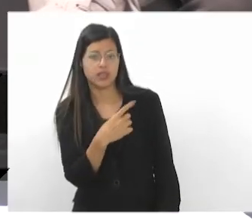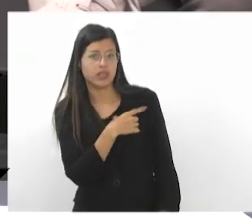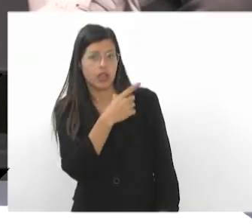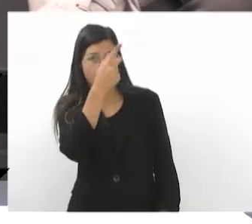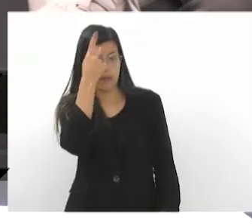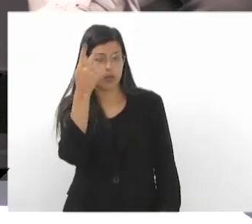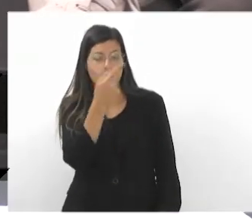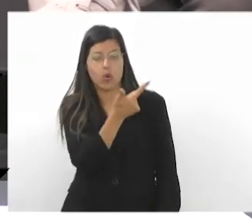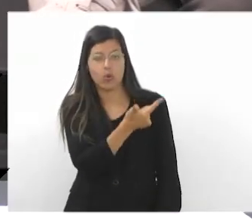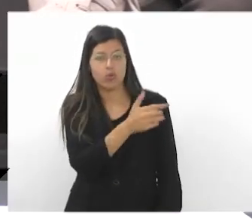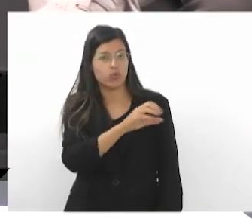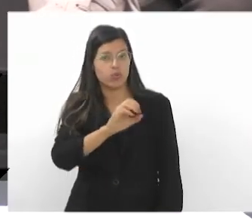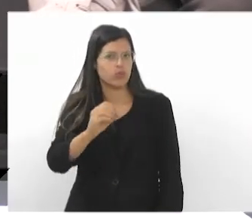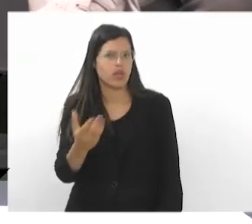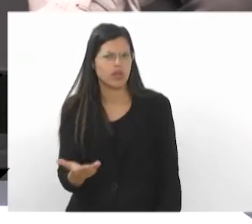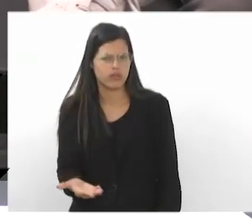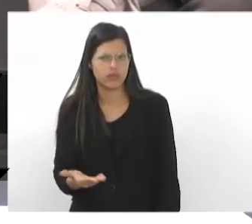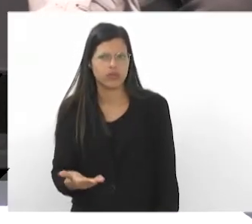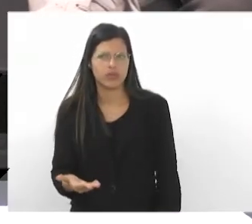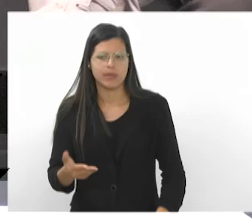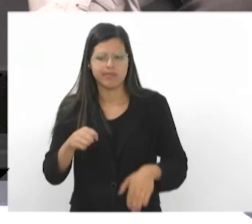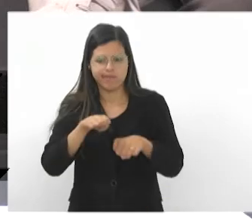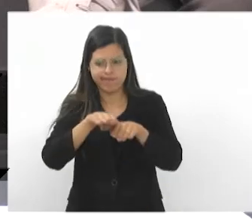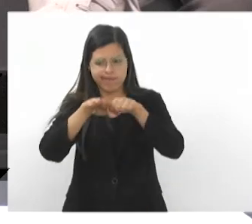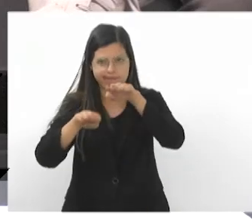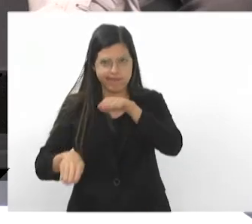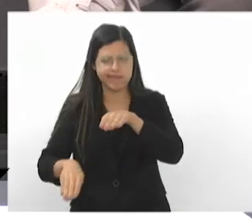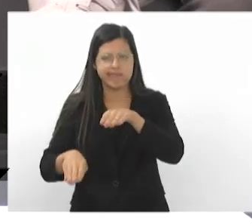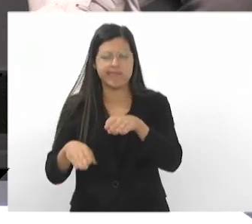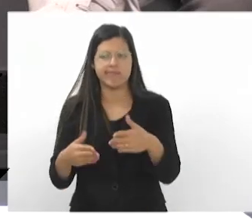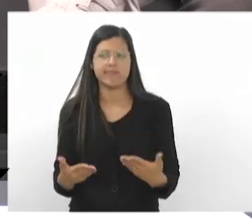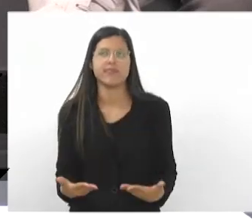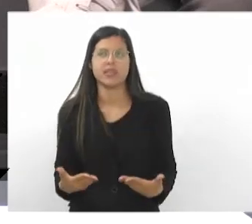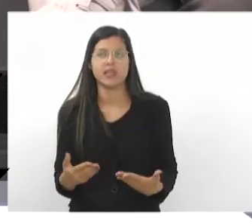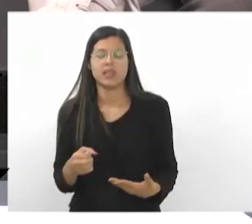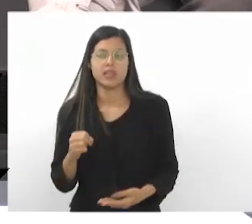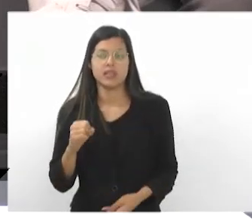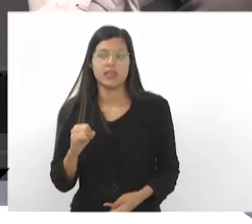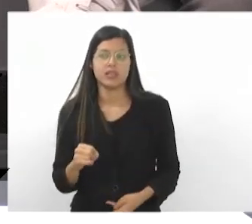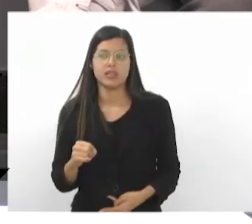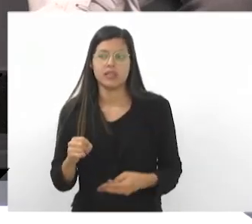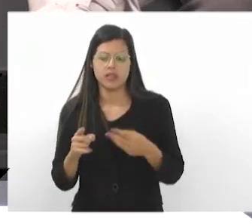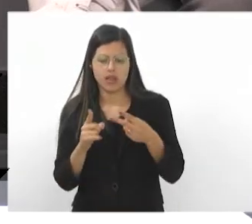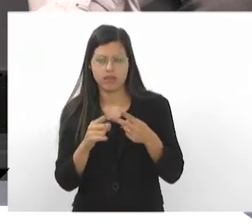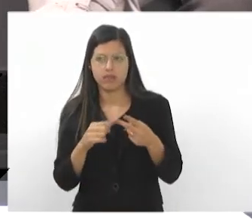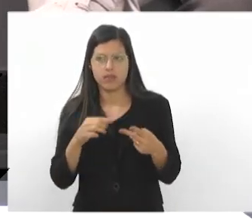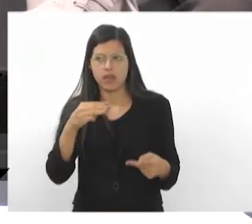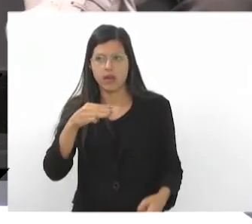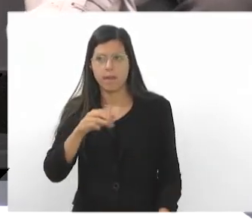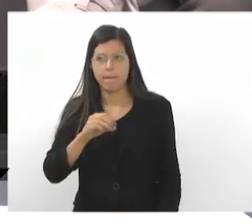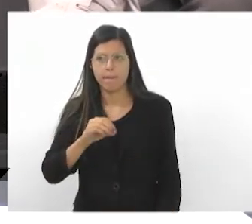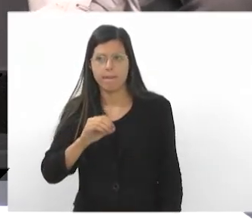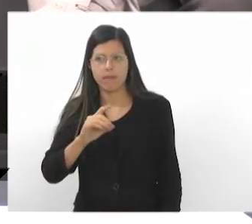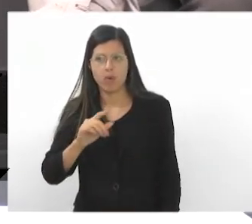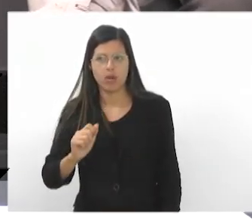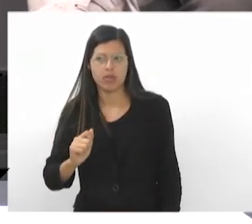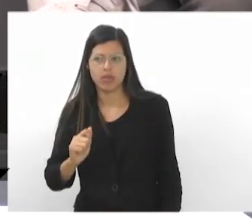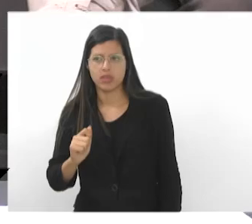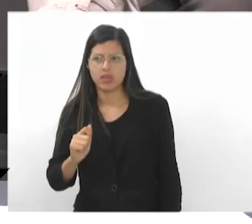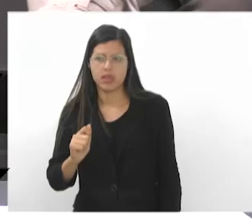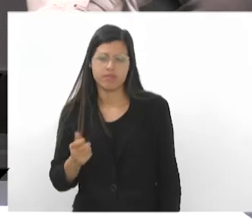200, a média se distorce, né? Talvez pegasse a moda, que é facílimo, o evento de maior frequência,